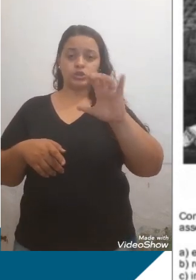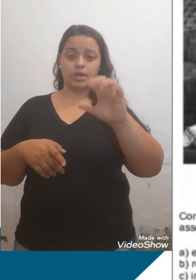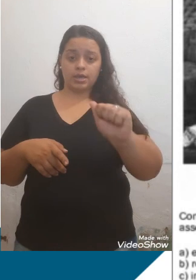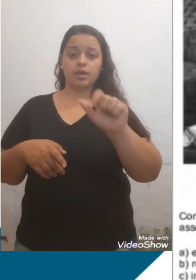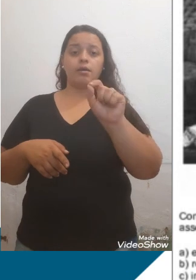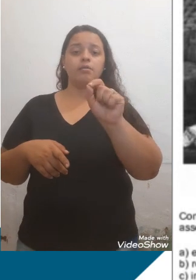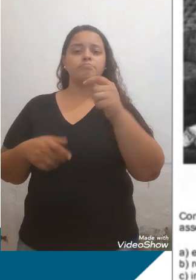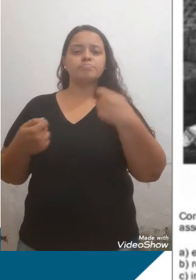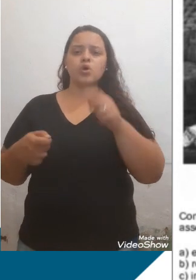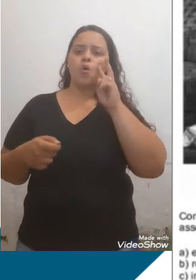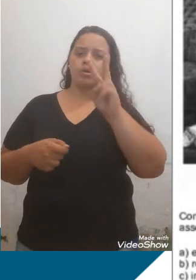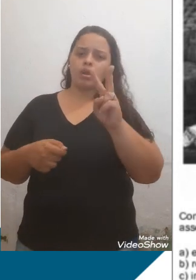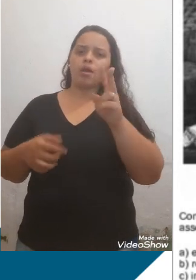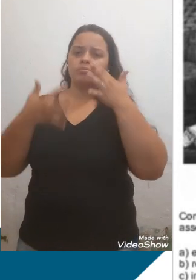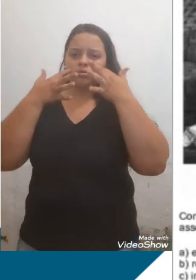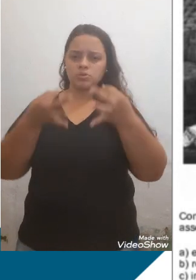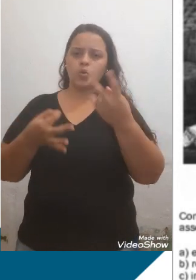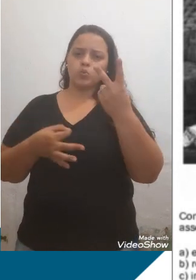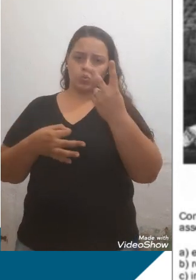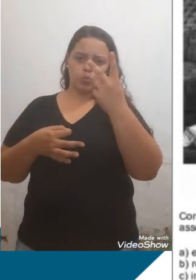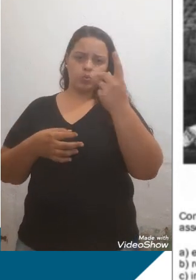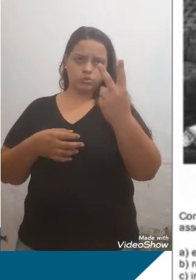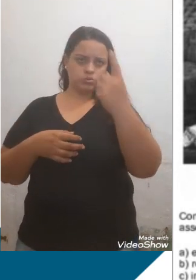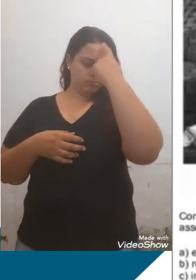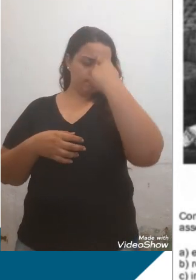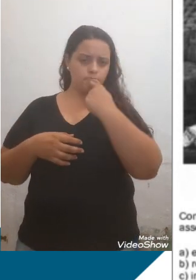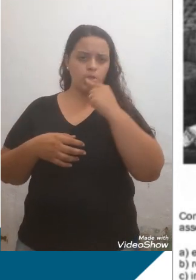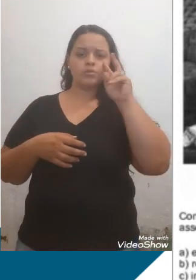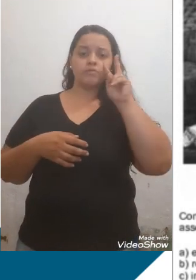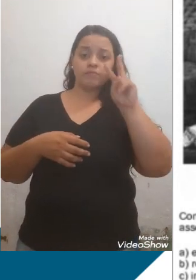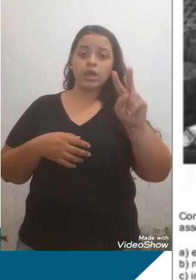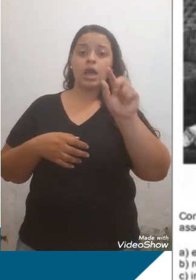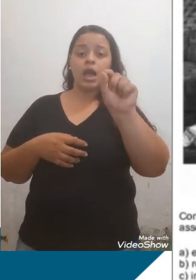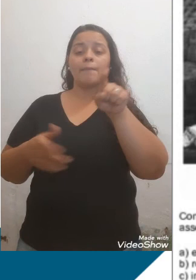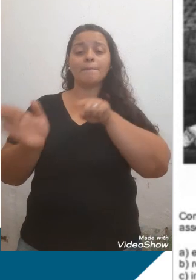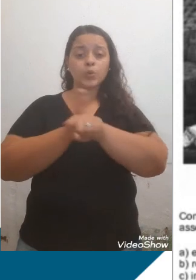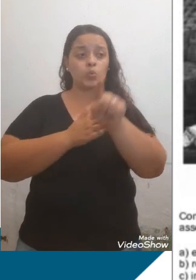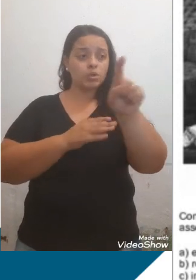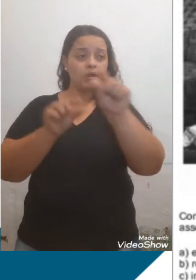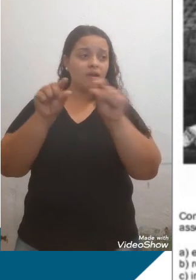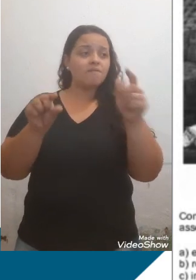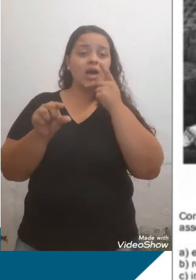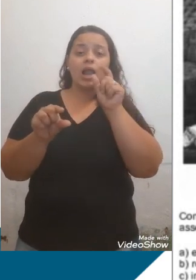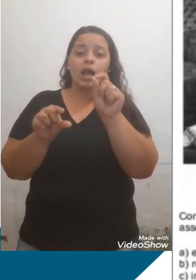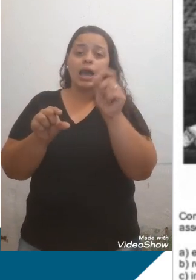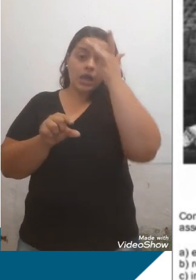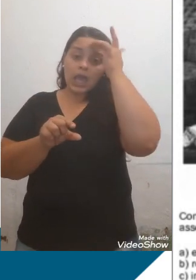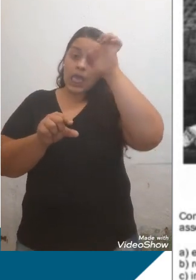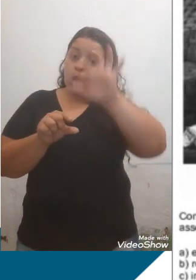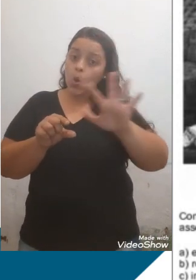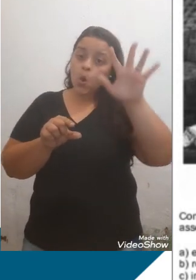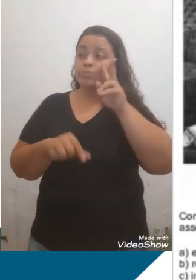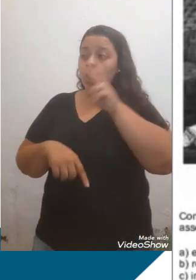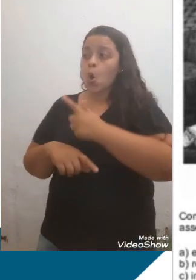figuras, Porque a questão pergunta sobre o olhar europeu sobre o outro, No caso, o outro é essa